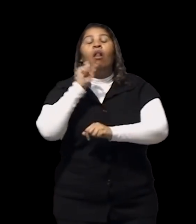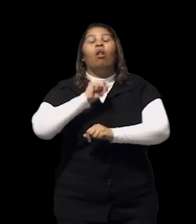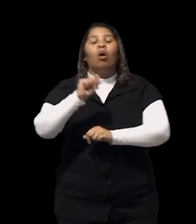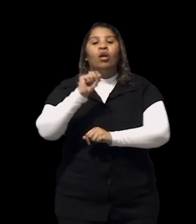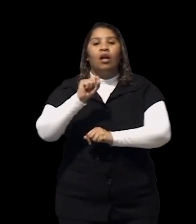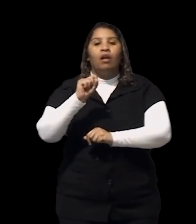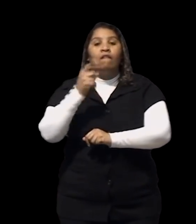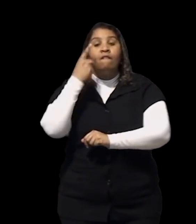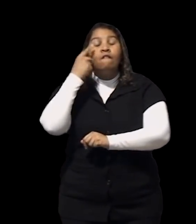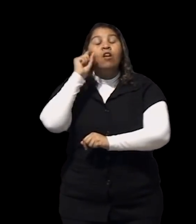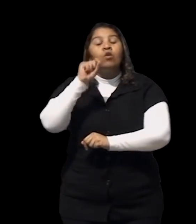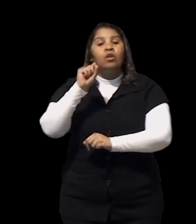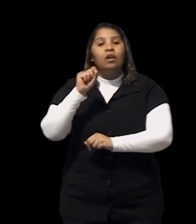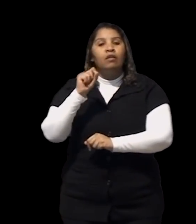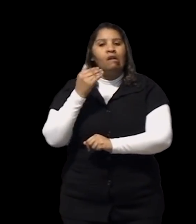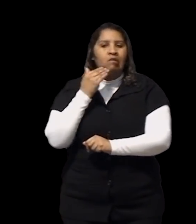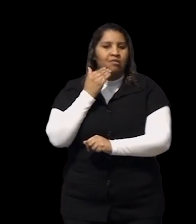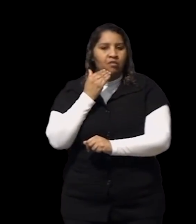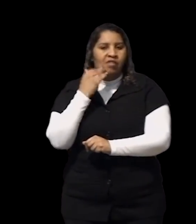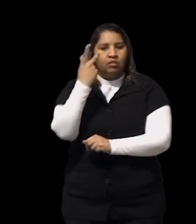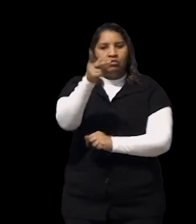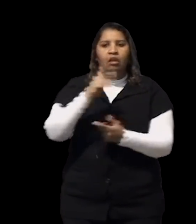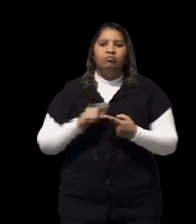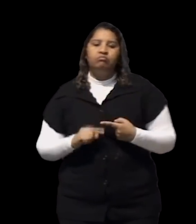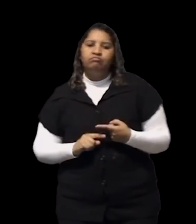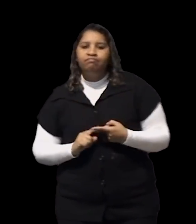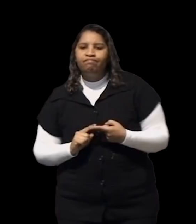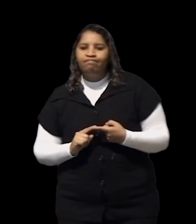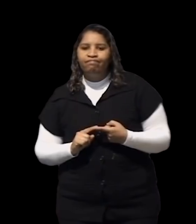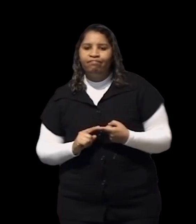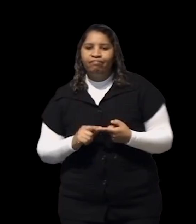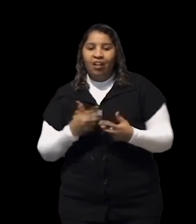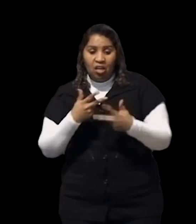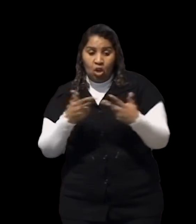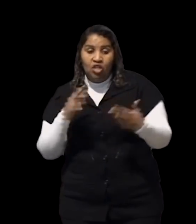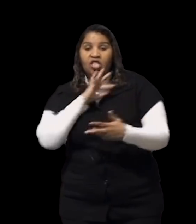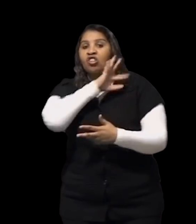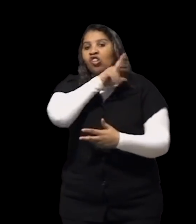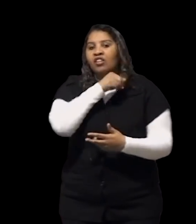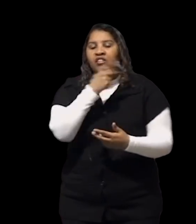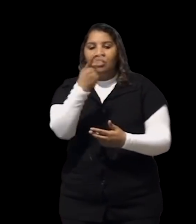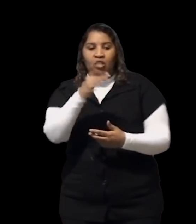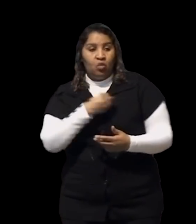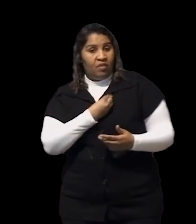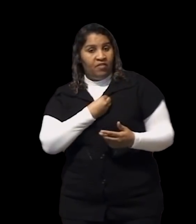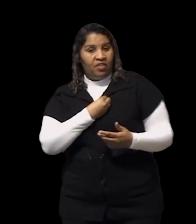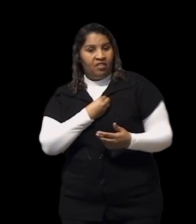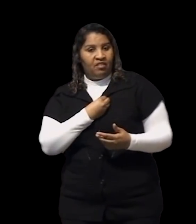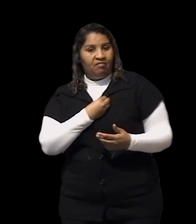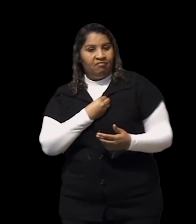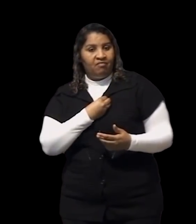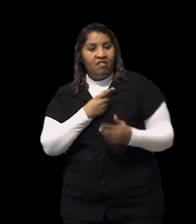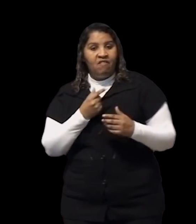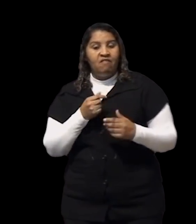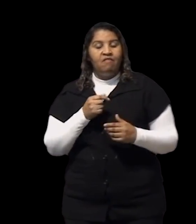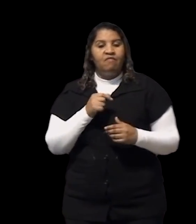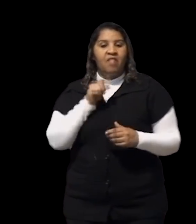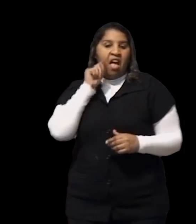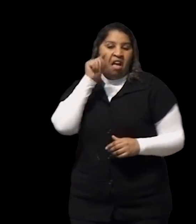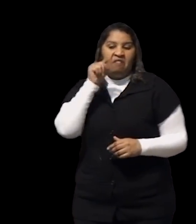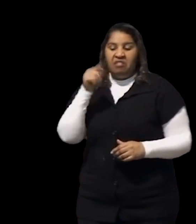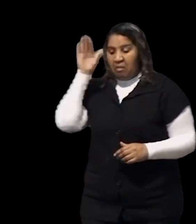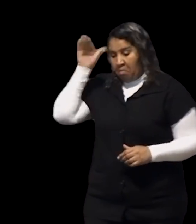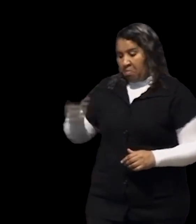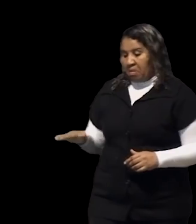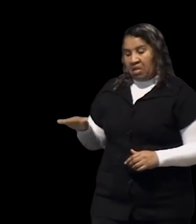para os seus defeitos e vai fazer com que esses defeitos se tornem complexo na sua vida ele vai querer olhar para você mas você não mandou ser